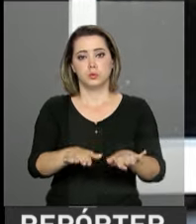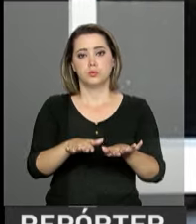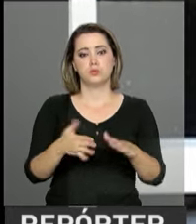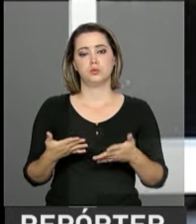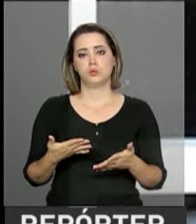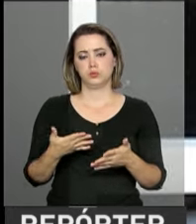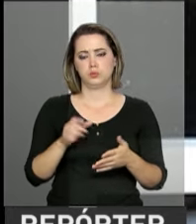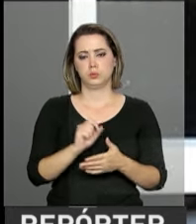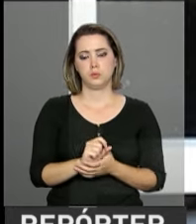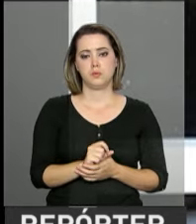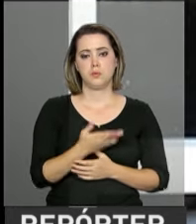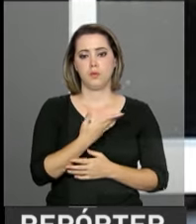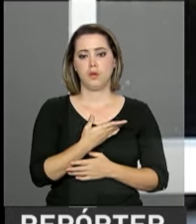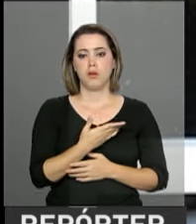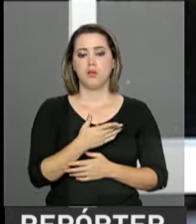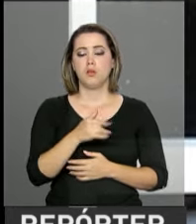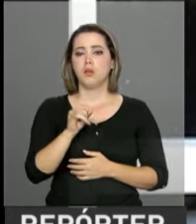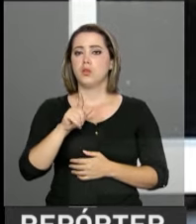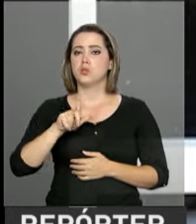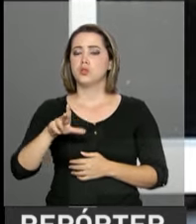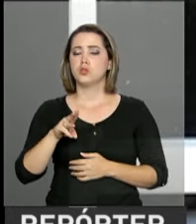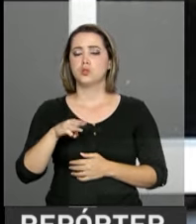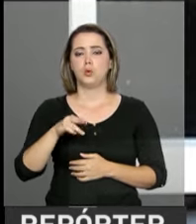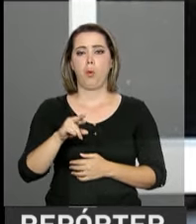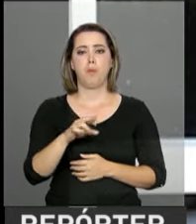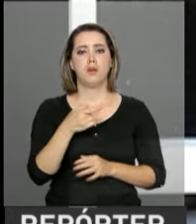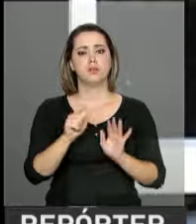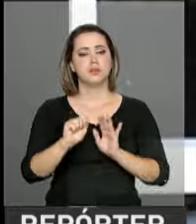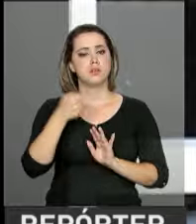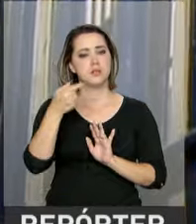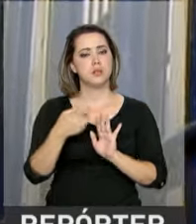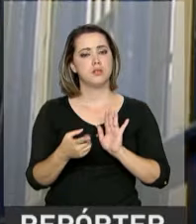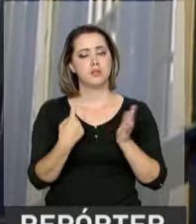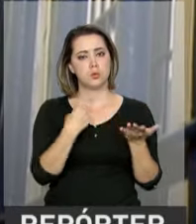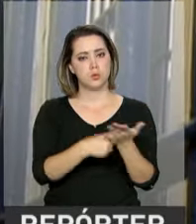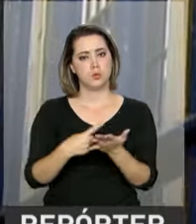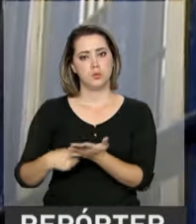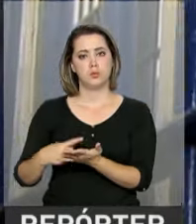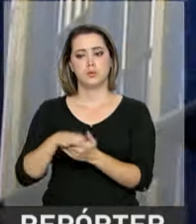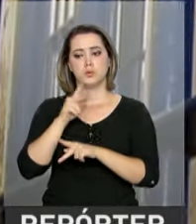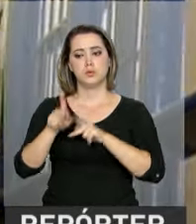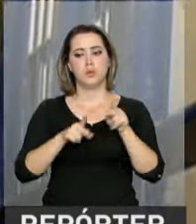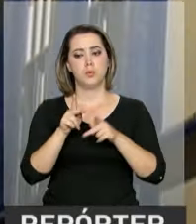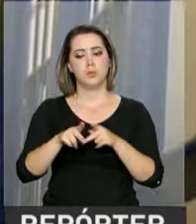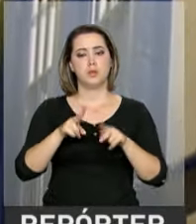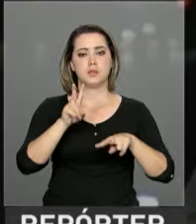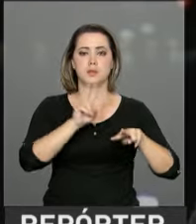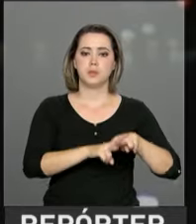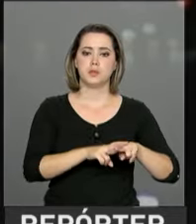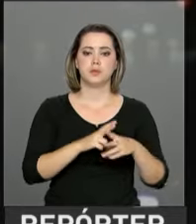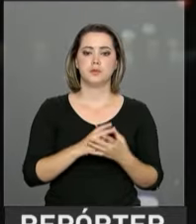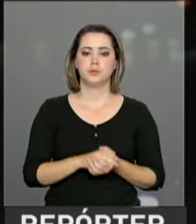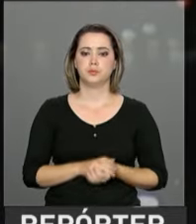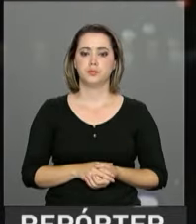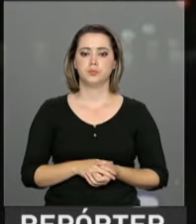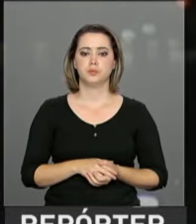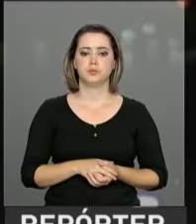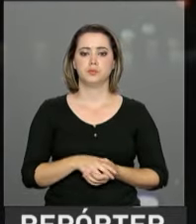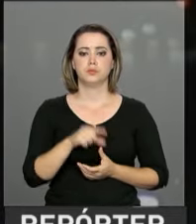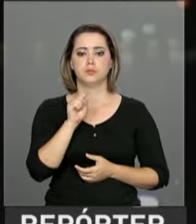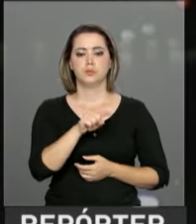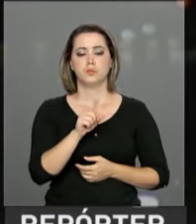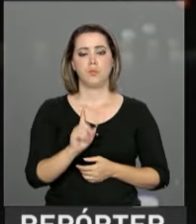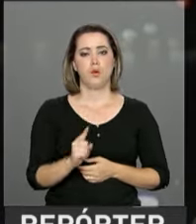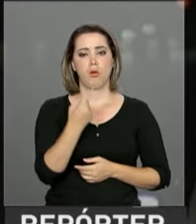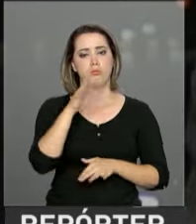Para Gilmar Mendes, a iniciativa sinaliza o compromisso do governo federal com a população encarcerada. É, sem dúvida, um importante